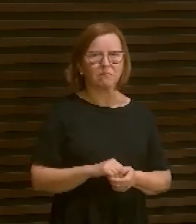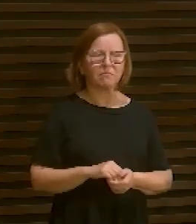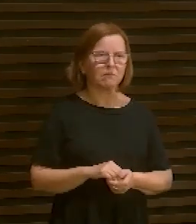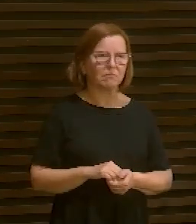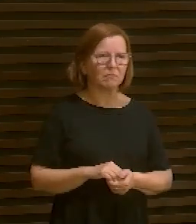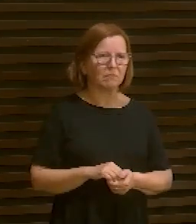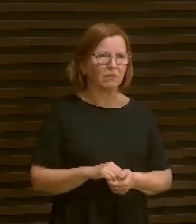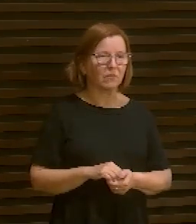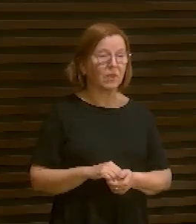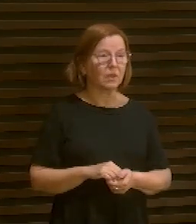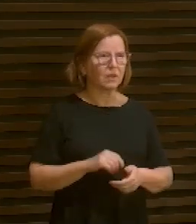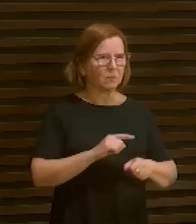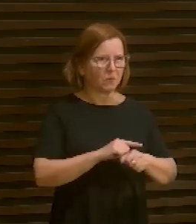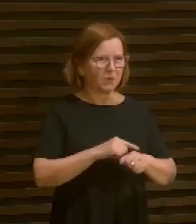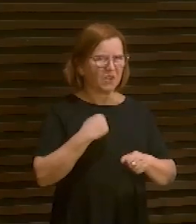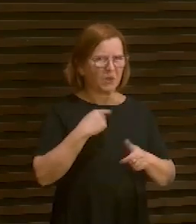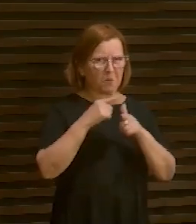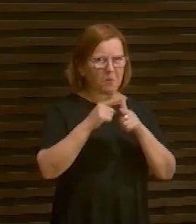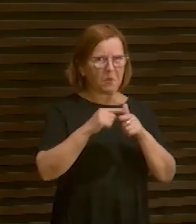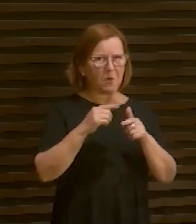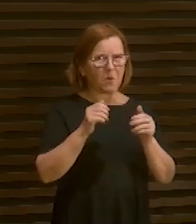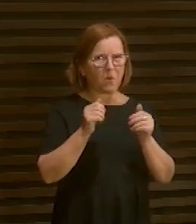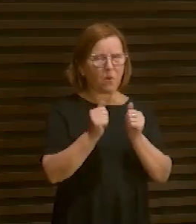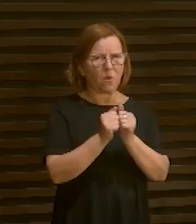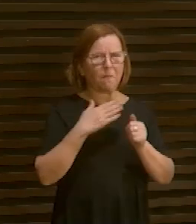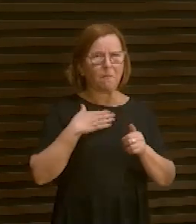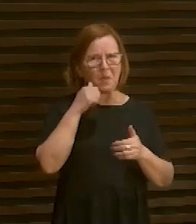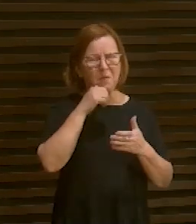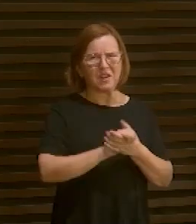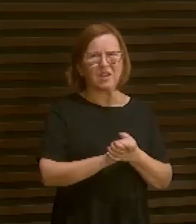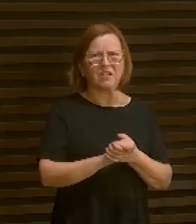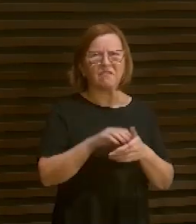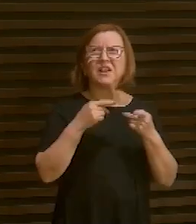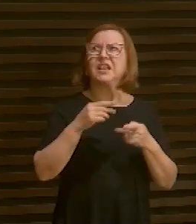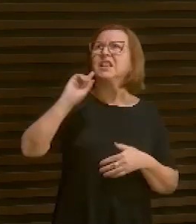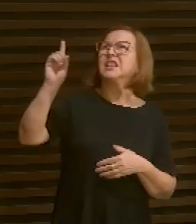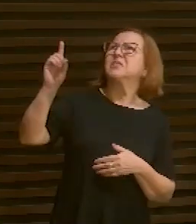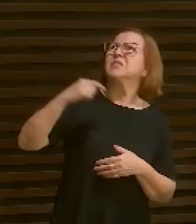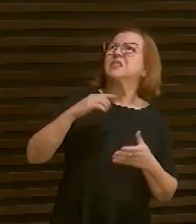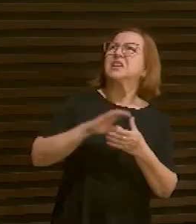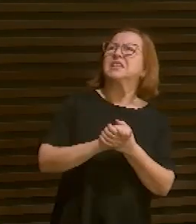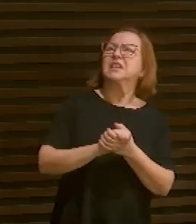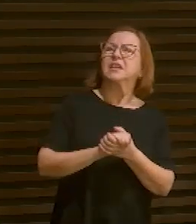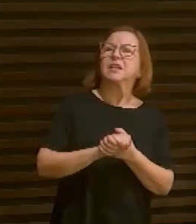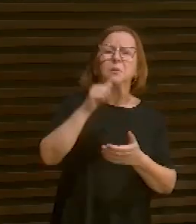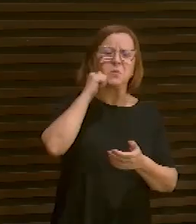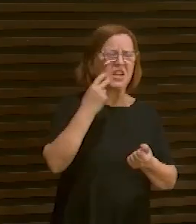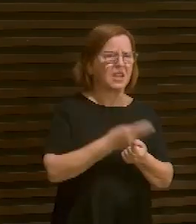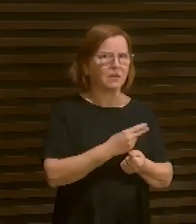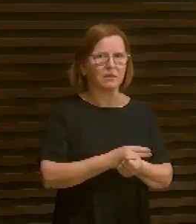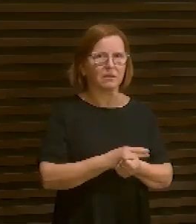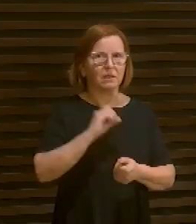Quando eu estava tendo problemas com minha mulher, eu disse uma vez assim: Deus, eu casei com a mulher errada. E Deus falou comigo: você é a